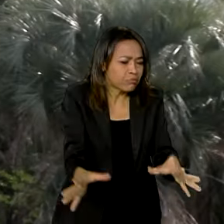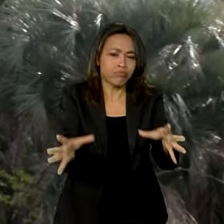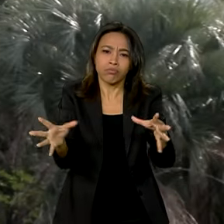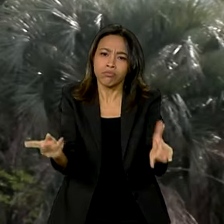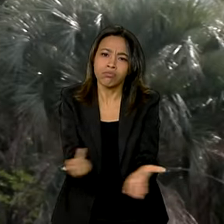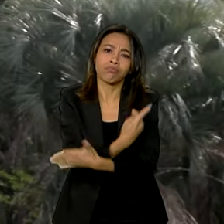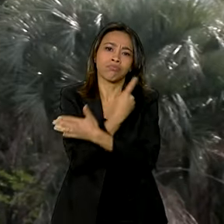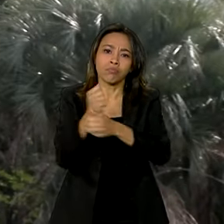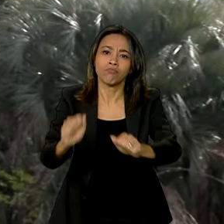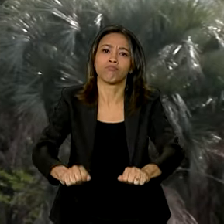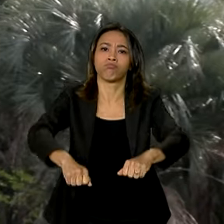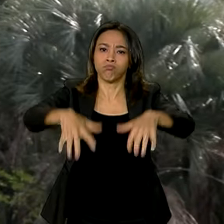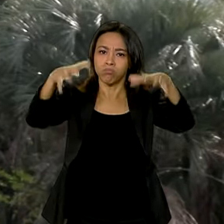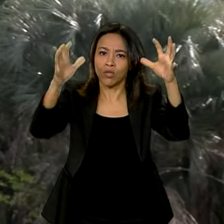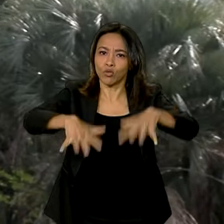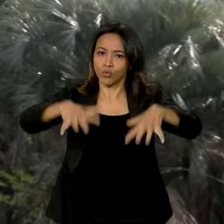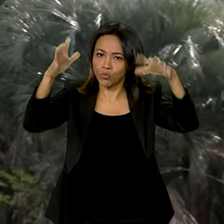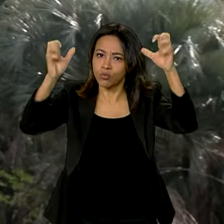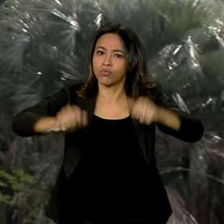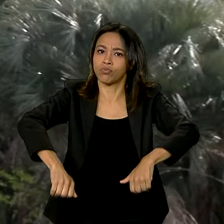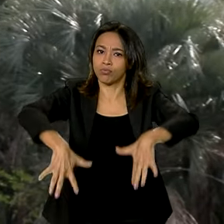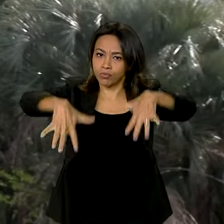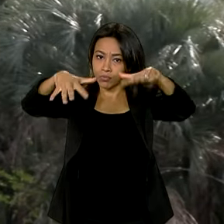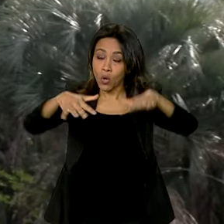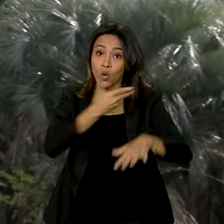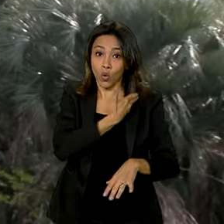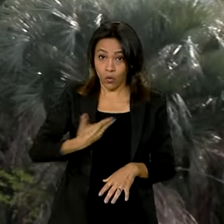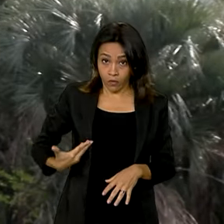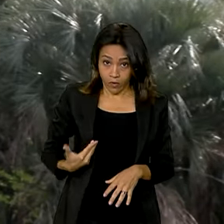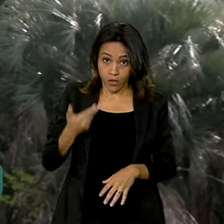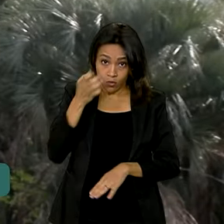pelas enchentes. Segundo o governo do estado, mais de